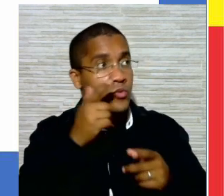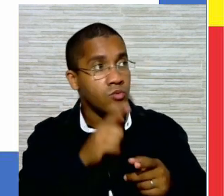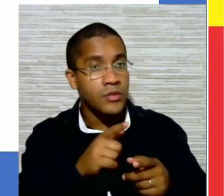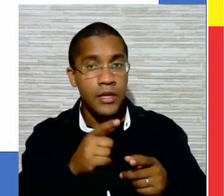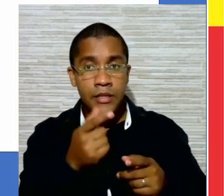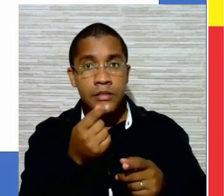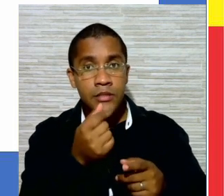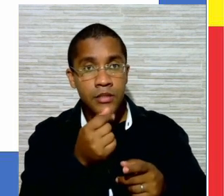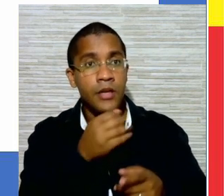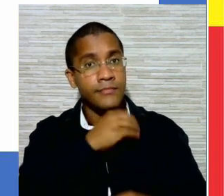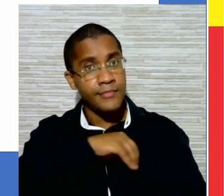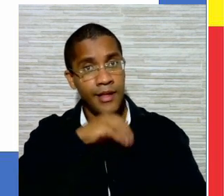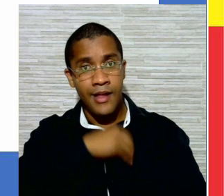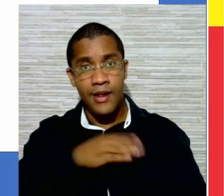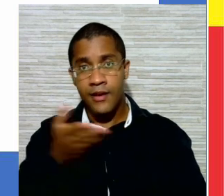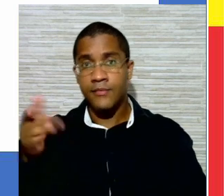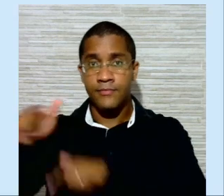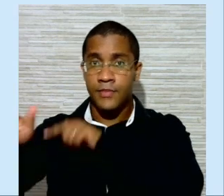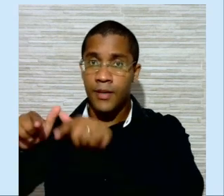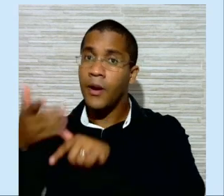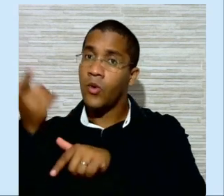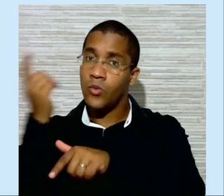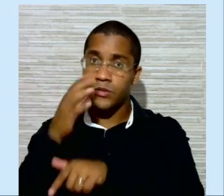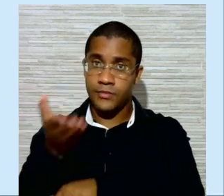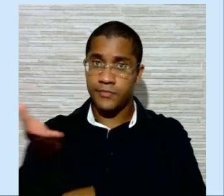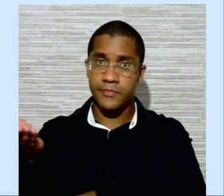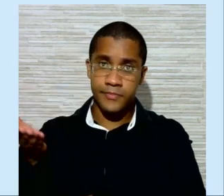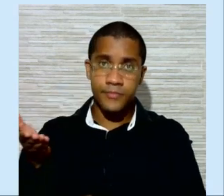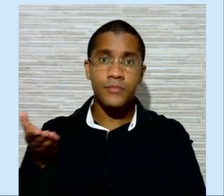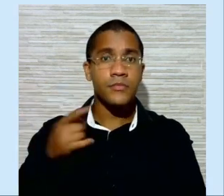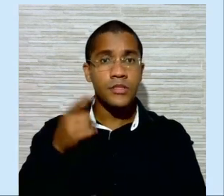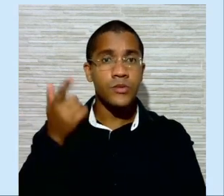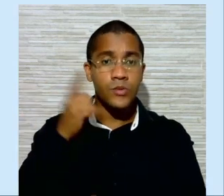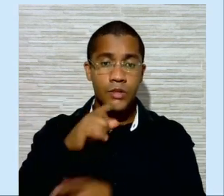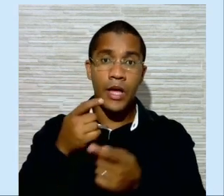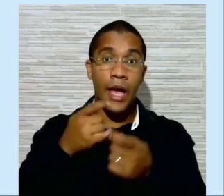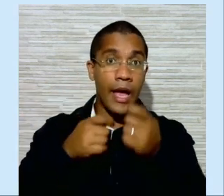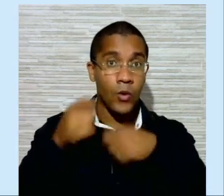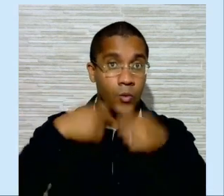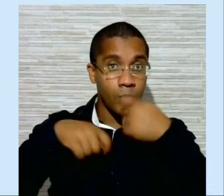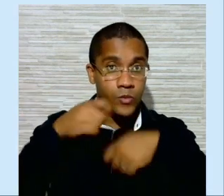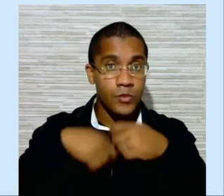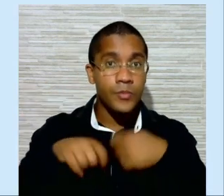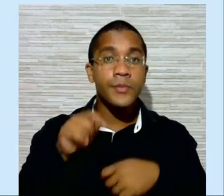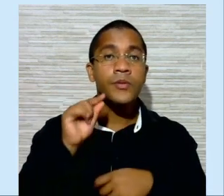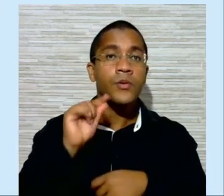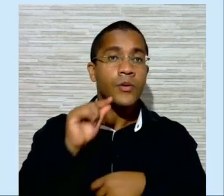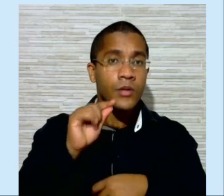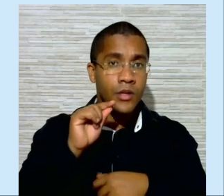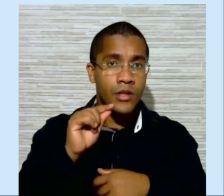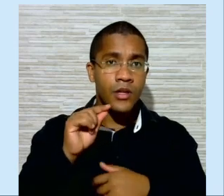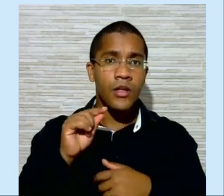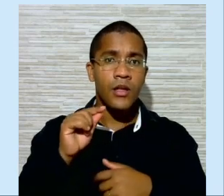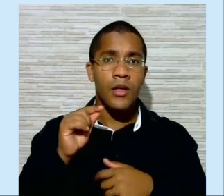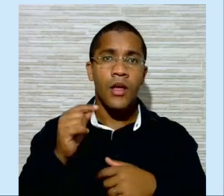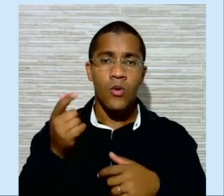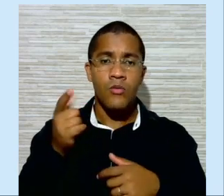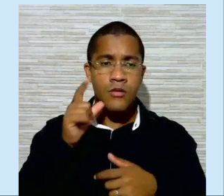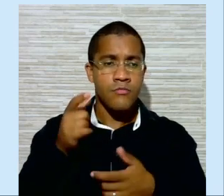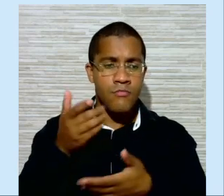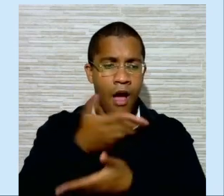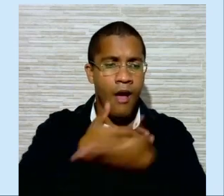sua subsistência, conseguem trabalhar, tá, gente? E isso faz com que a economia naquele ambiente